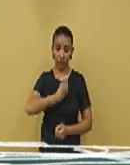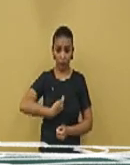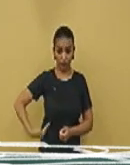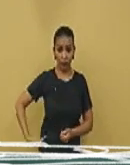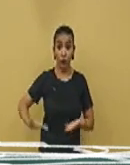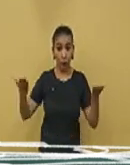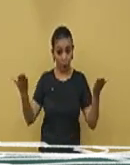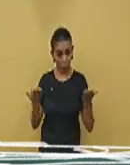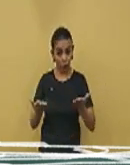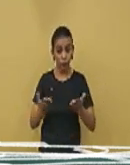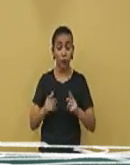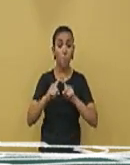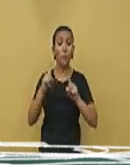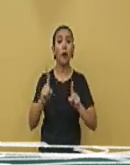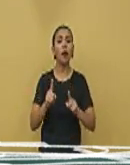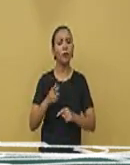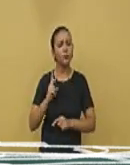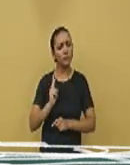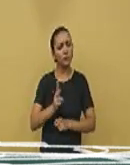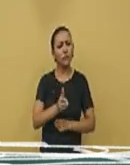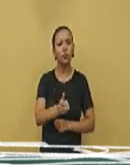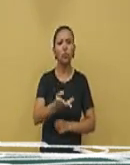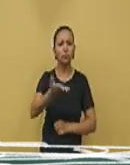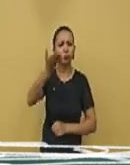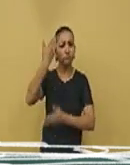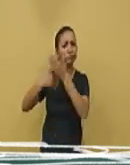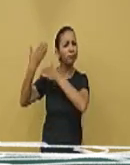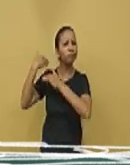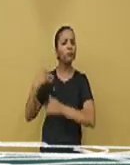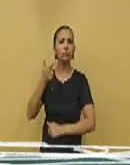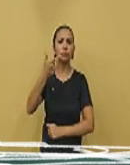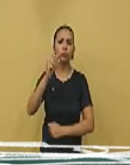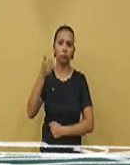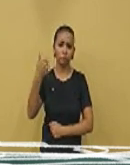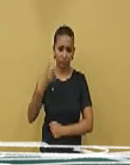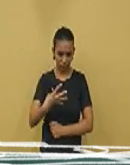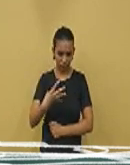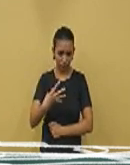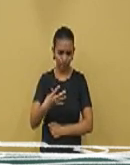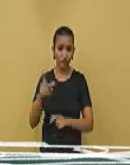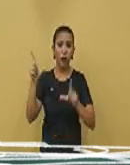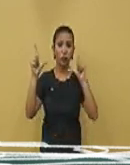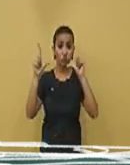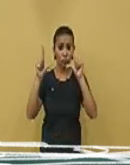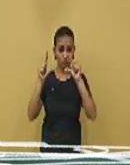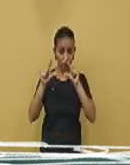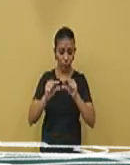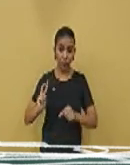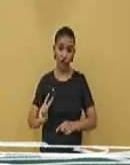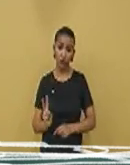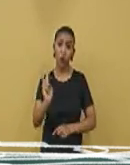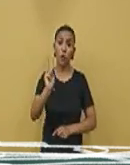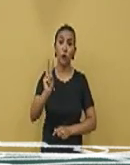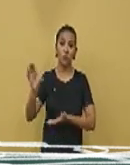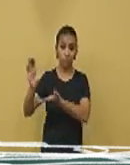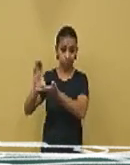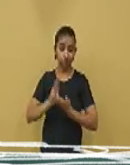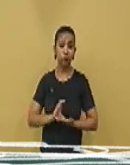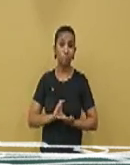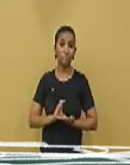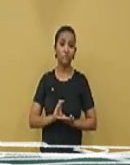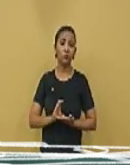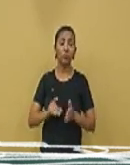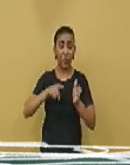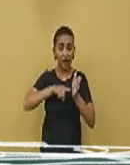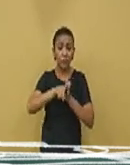hoje, mas sim todos, desde 2014, nós estamos diminuindo o valor de investimento que tem dentro da pesquisa